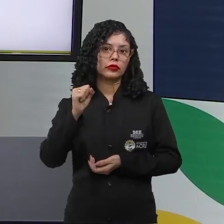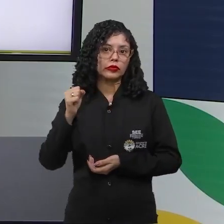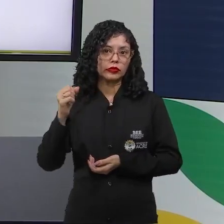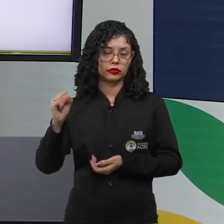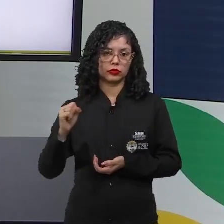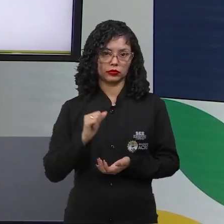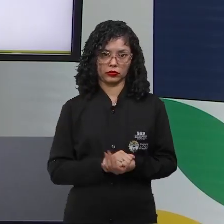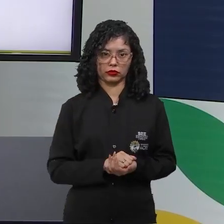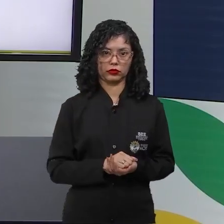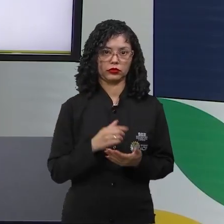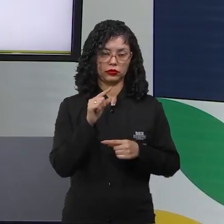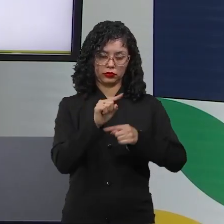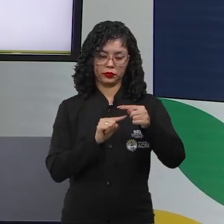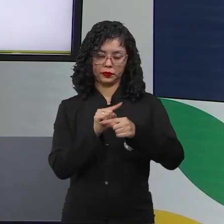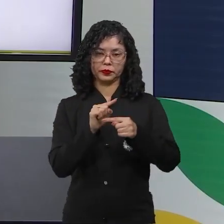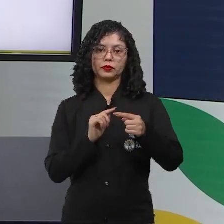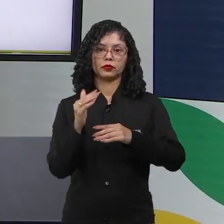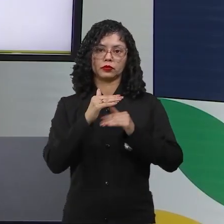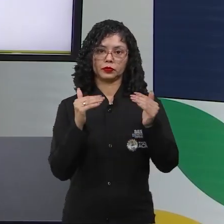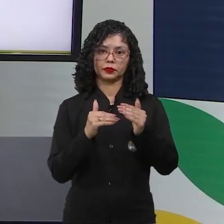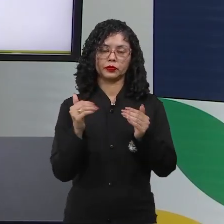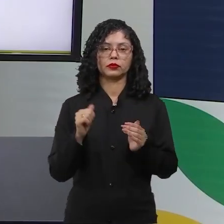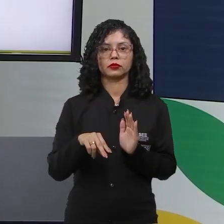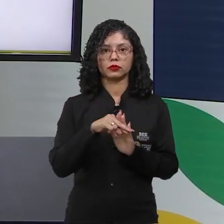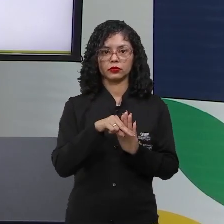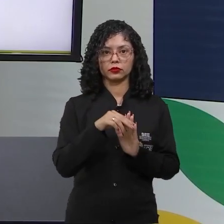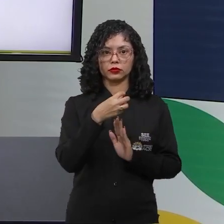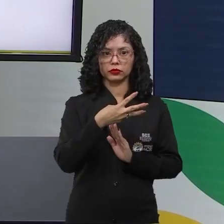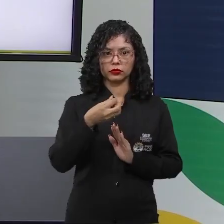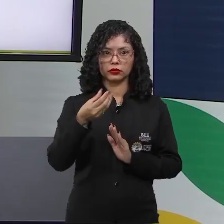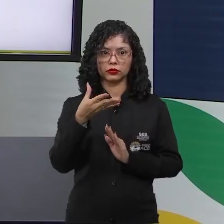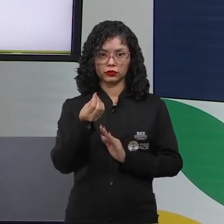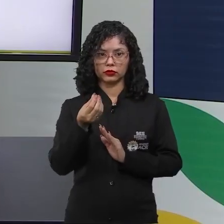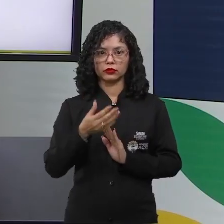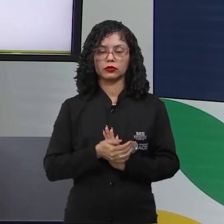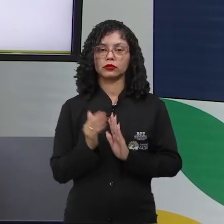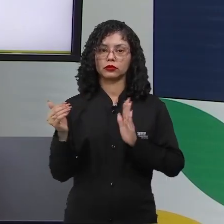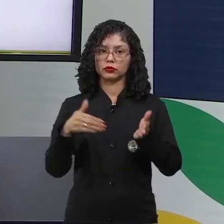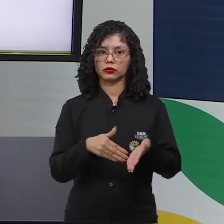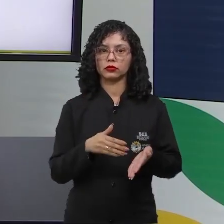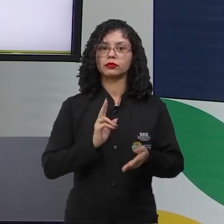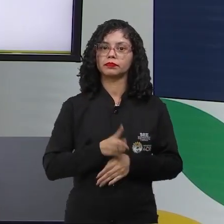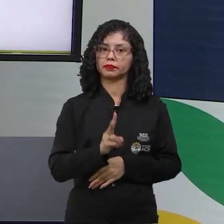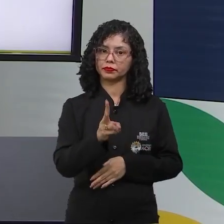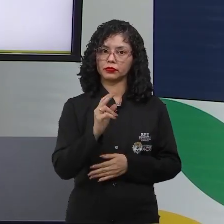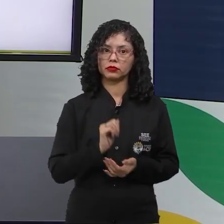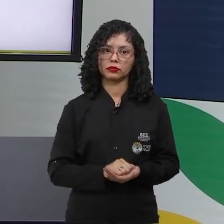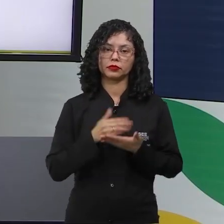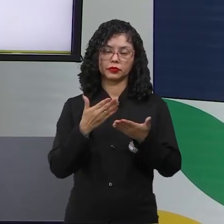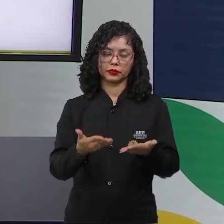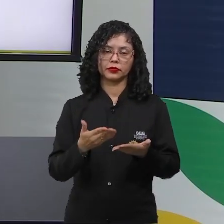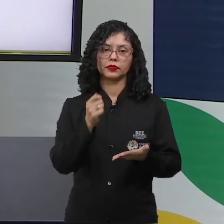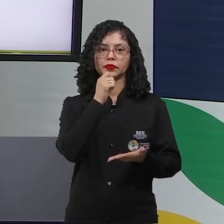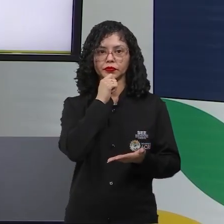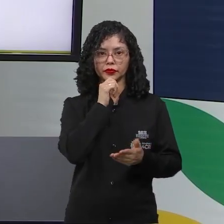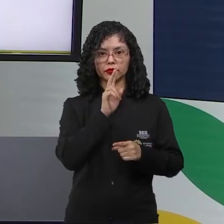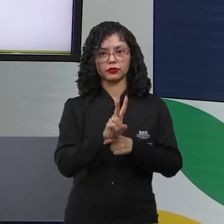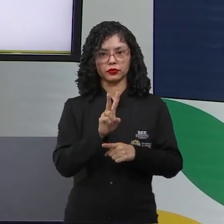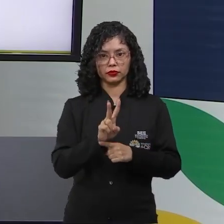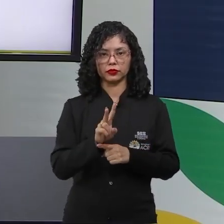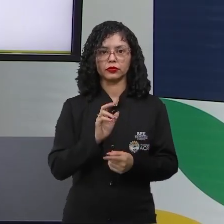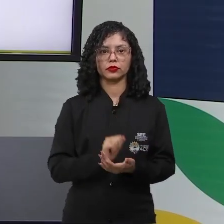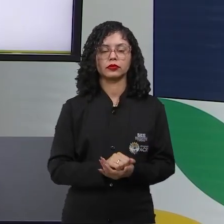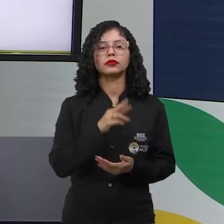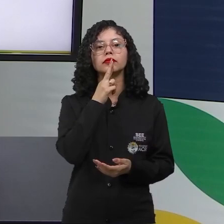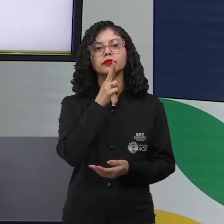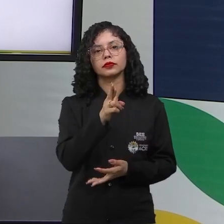mil, dividido pelo total de pontuação, 360, chegamos a uma constante. E essa constante nos ajuda a